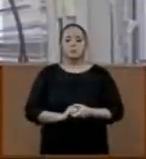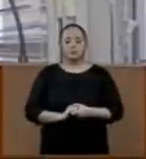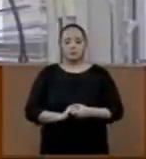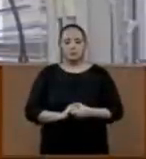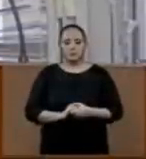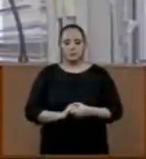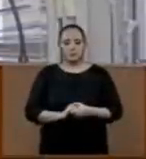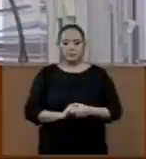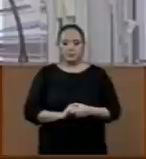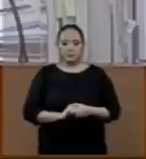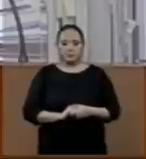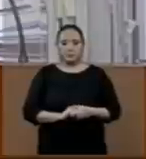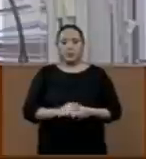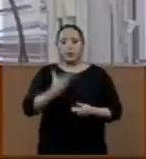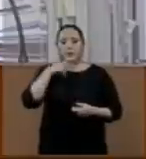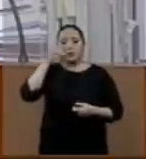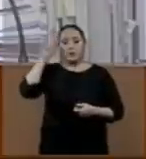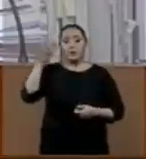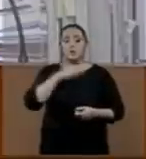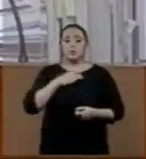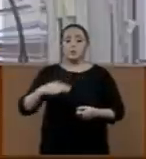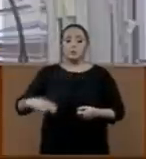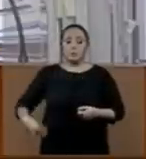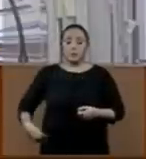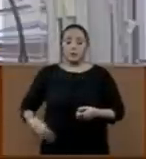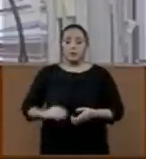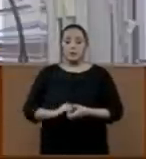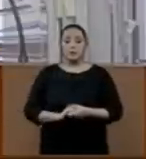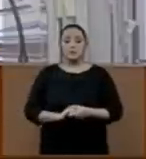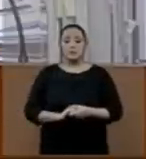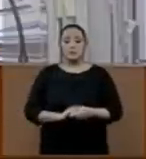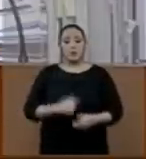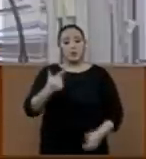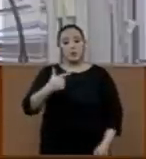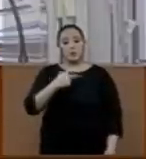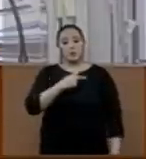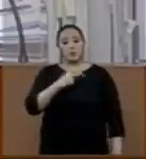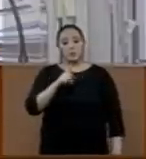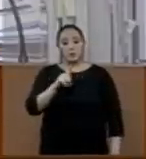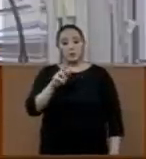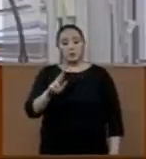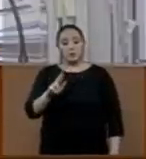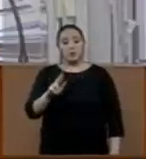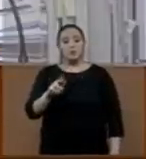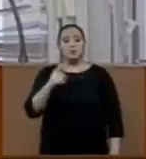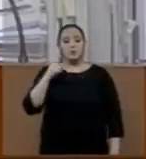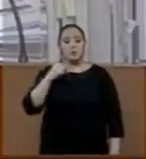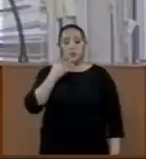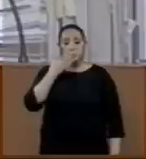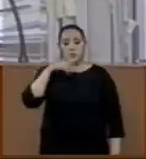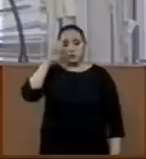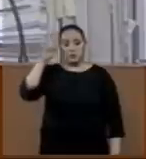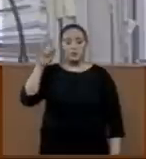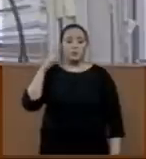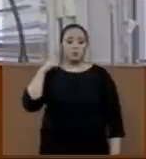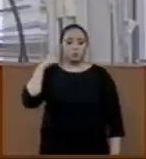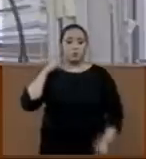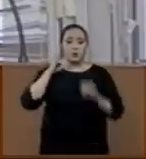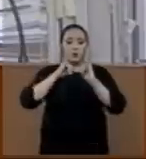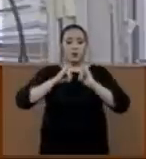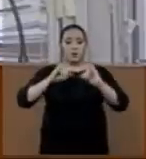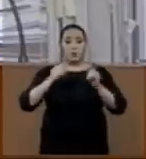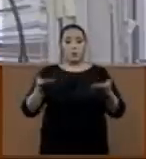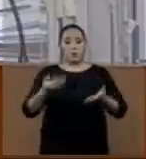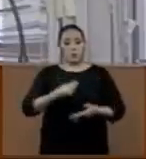aprovada. Senhores ministros, senhor vice-procurador-geral, senhores advogados, informo a todos que